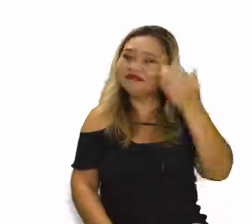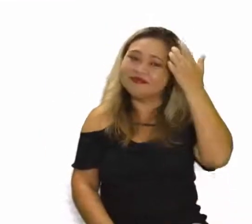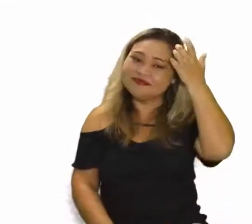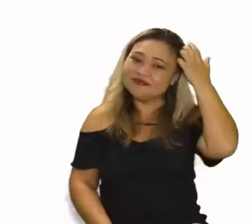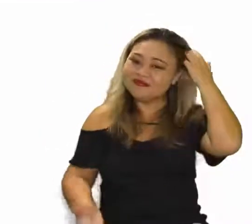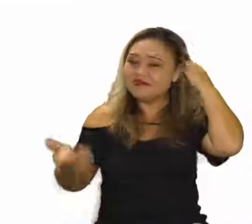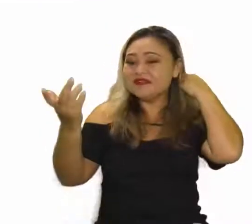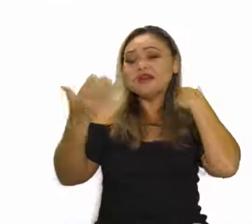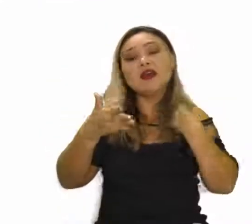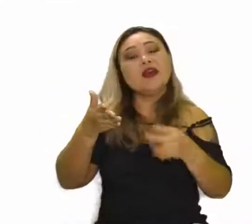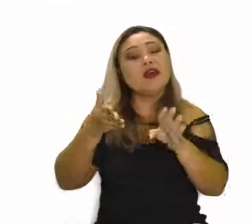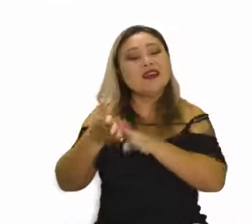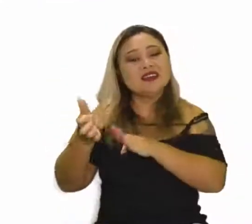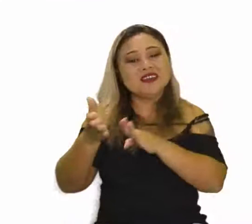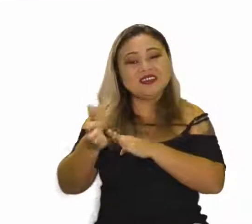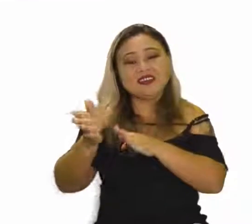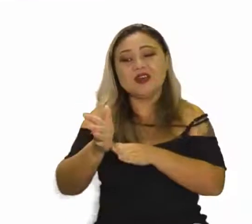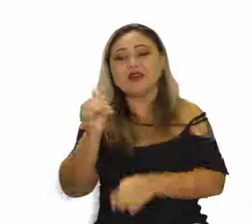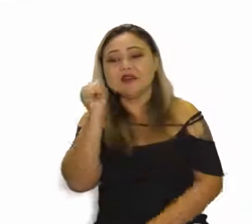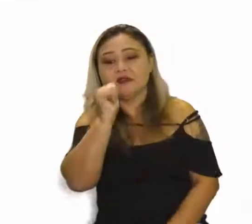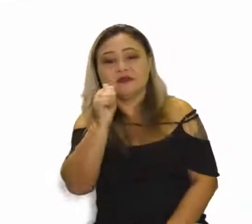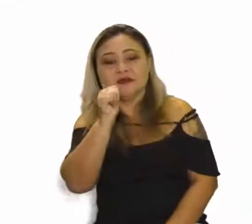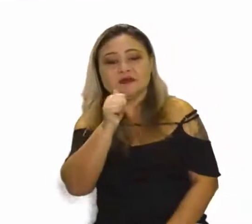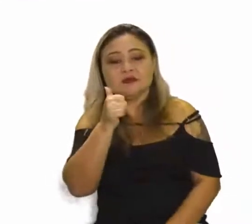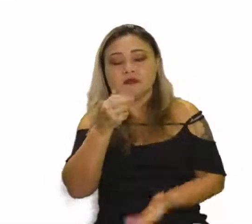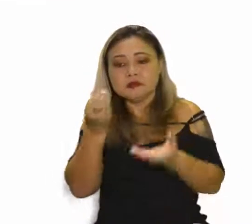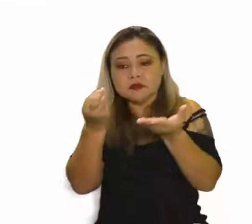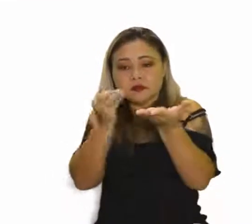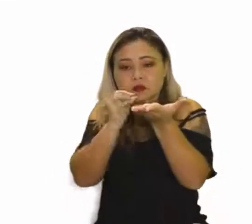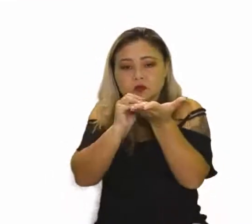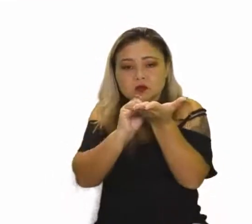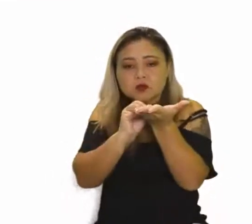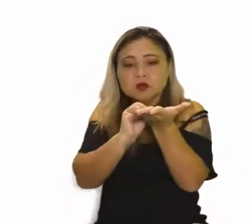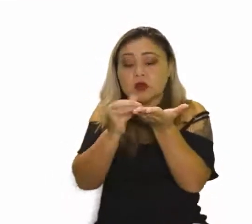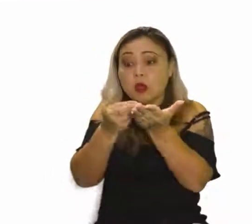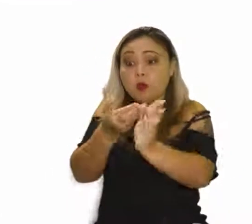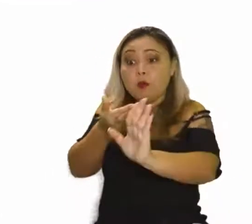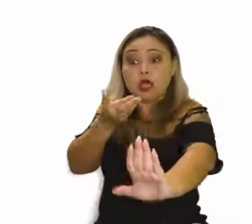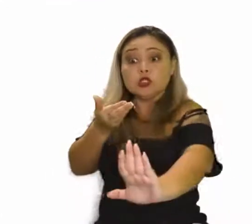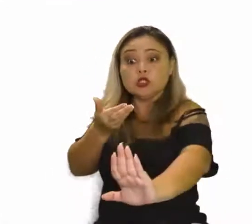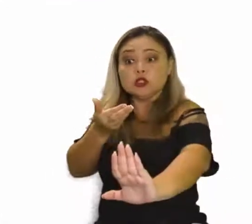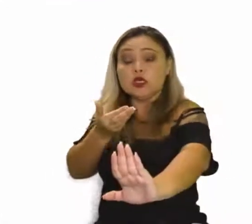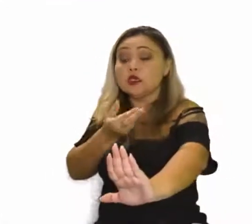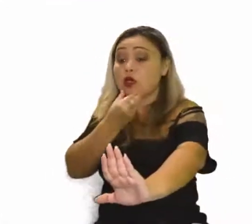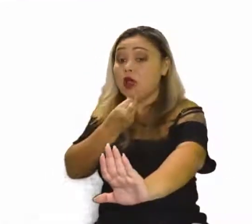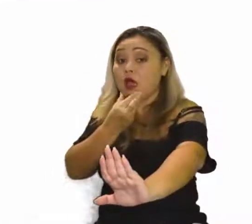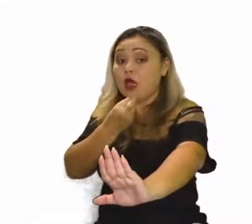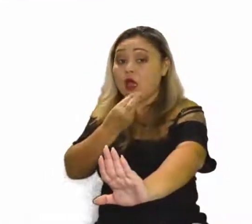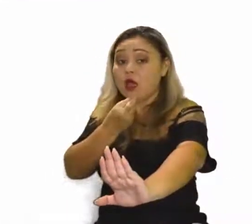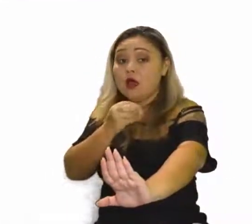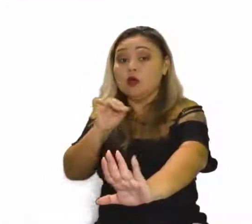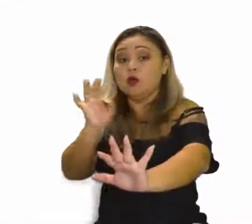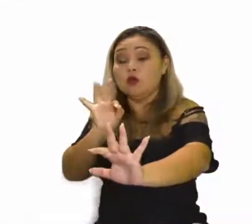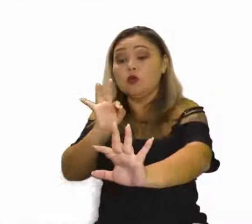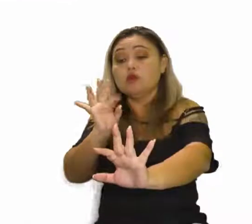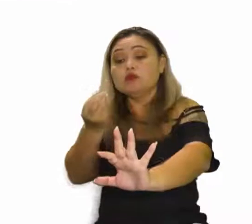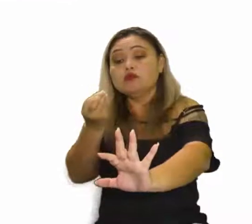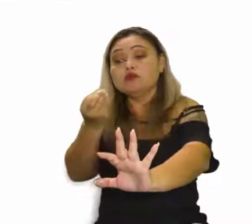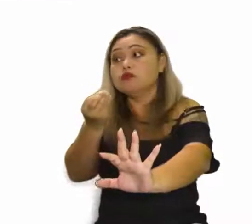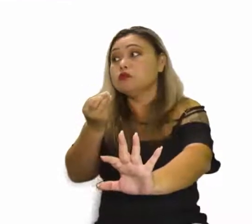É aconselhado ali, ó, que fêmeas fertilizadas fiquem distantes de machos, né? Para que não ocorra,